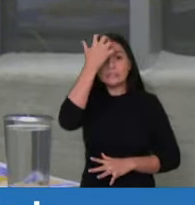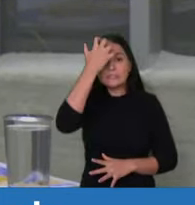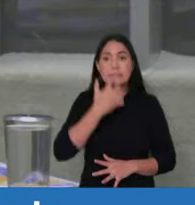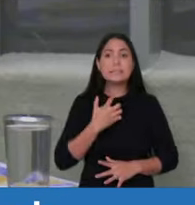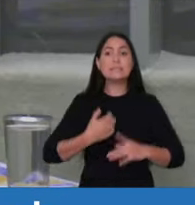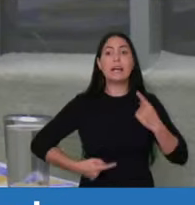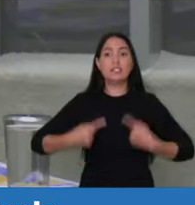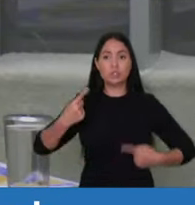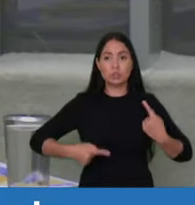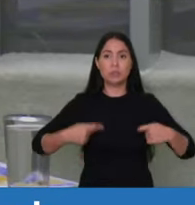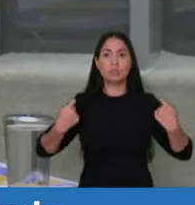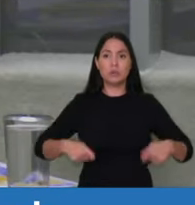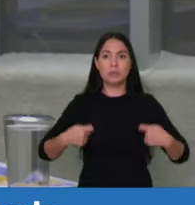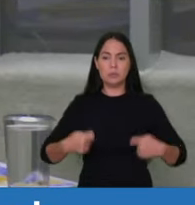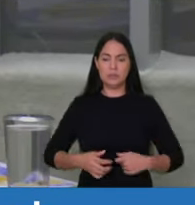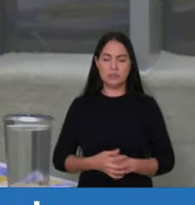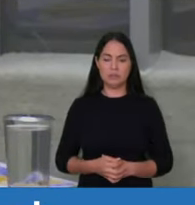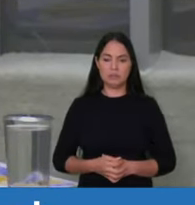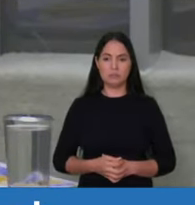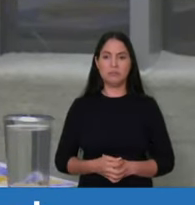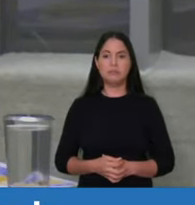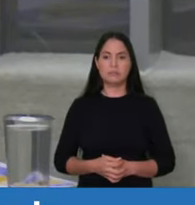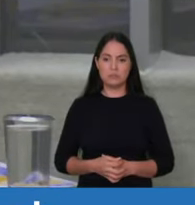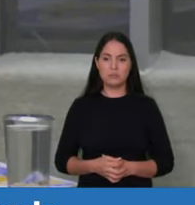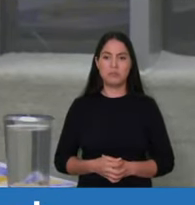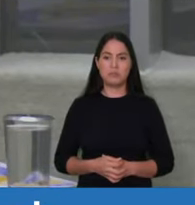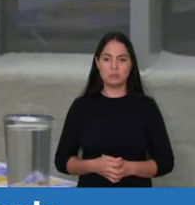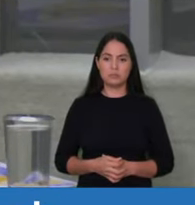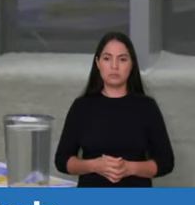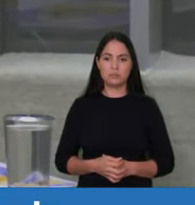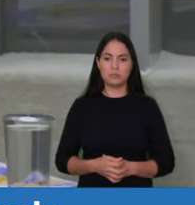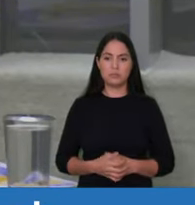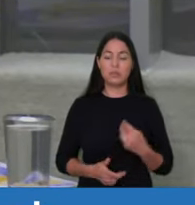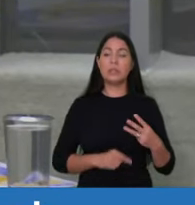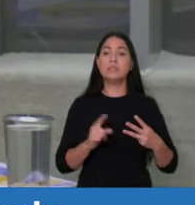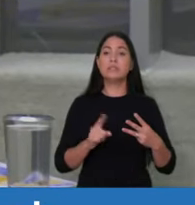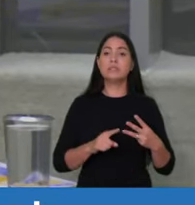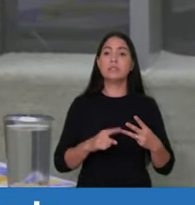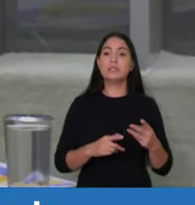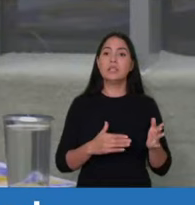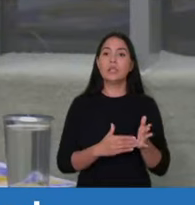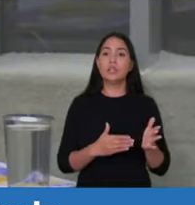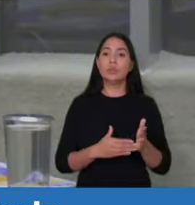não como muita gente quer fazer. E o terceiro e último ponto: